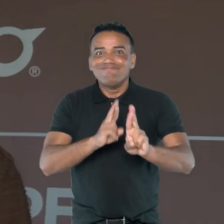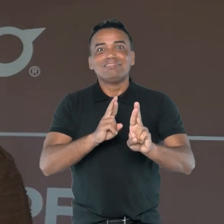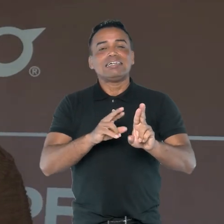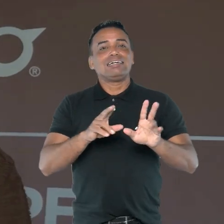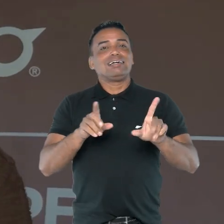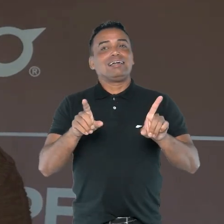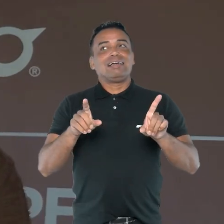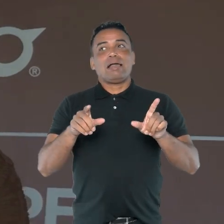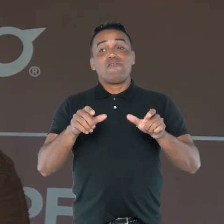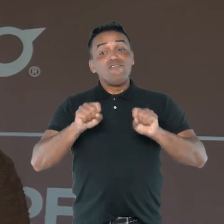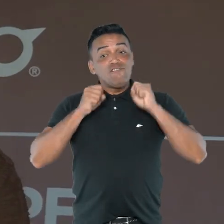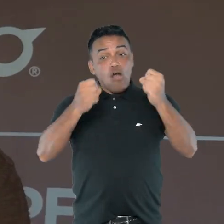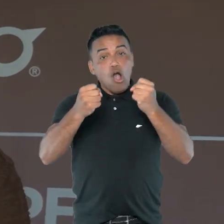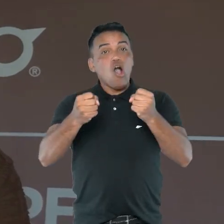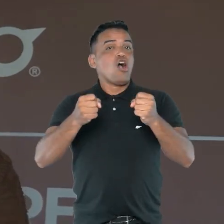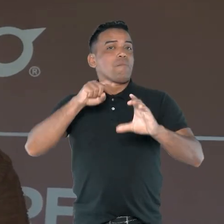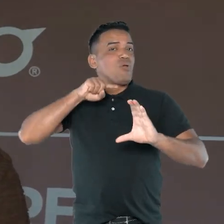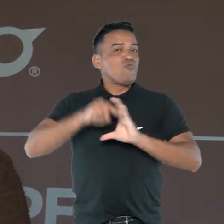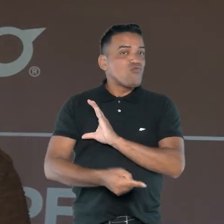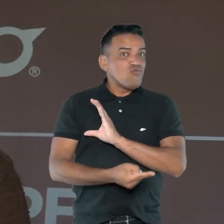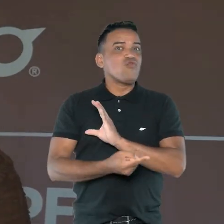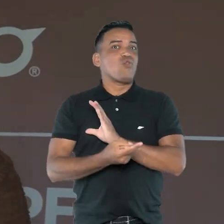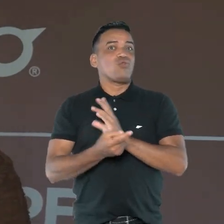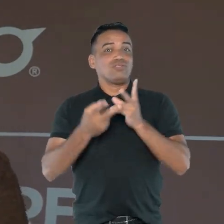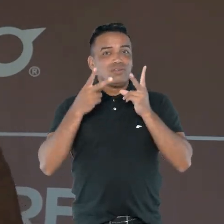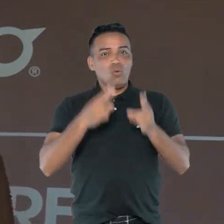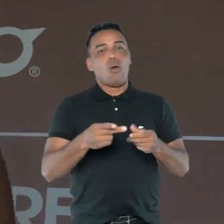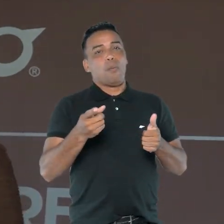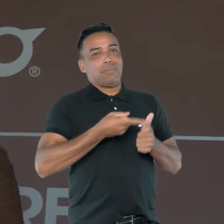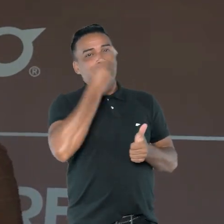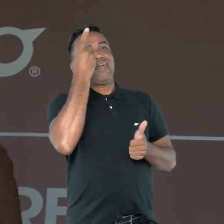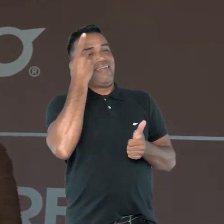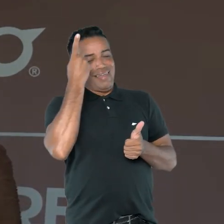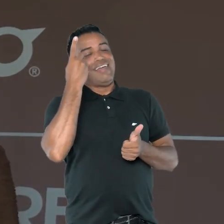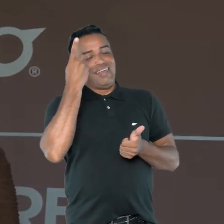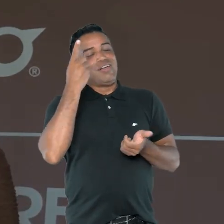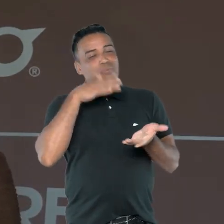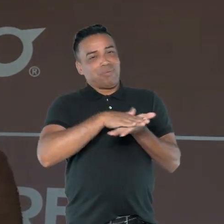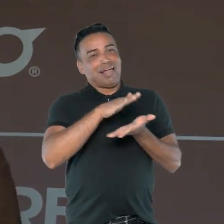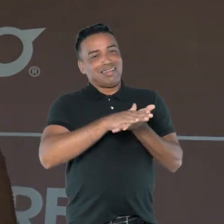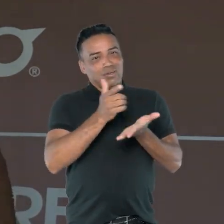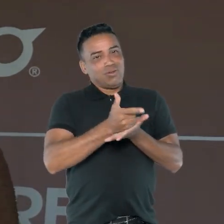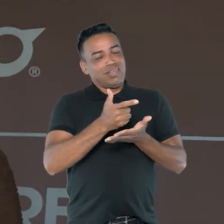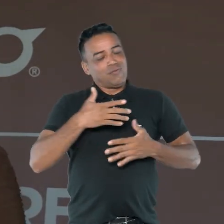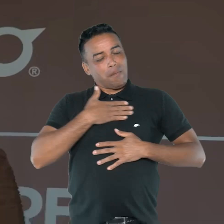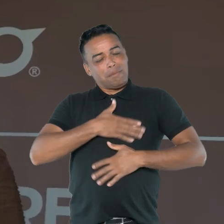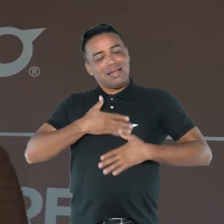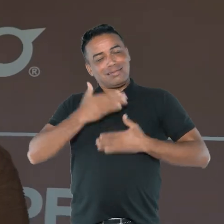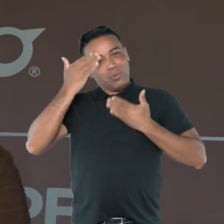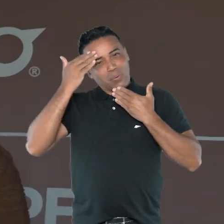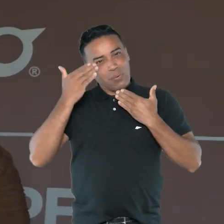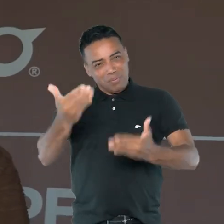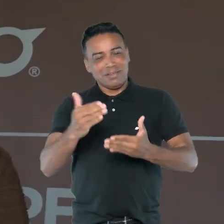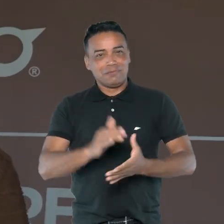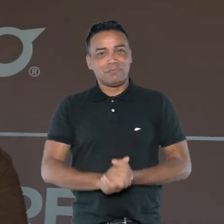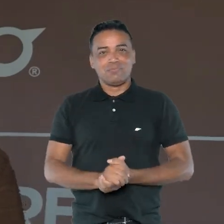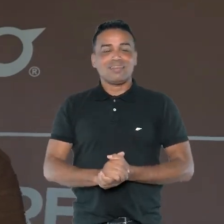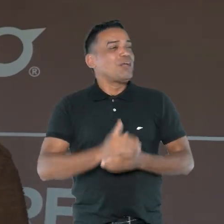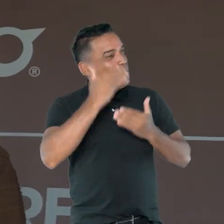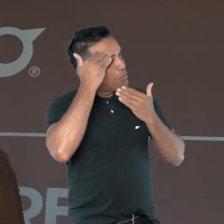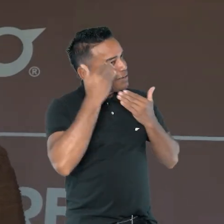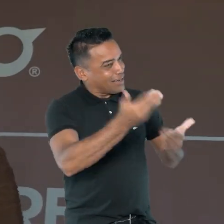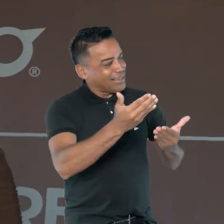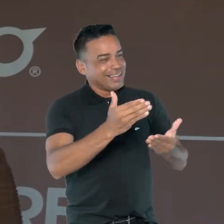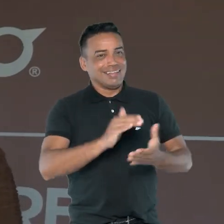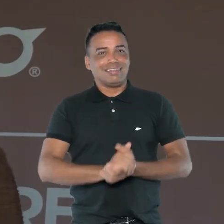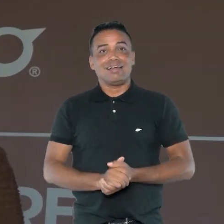sejam, né, tão potentes, tão profundos como esse seu livro de estreia. Um prazer enorme.